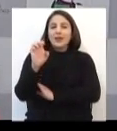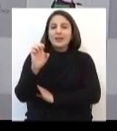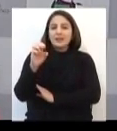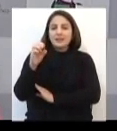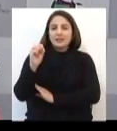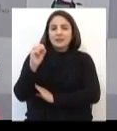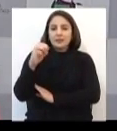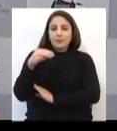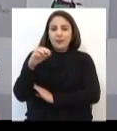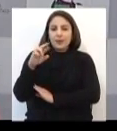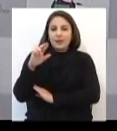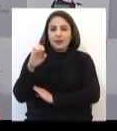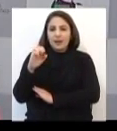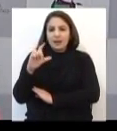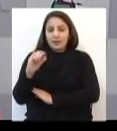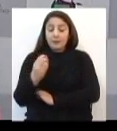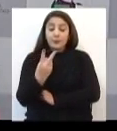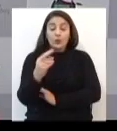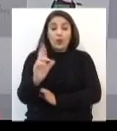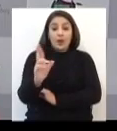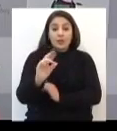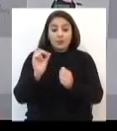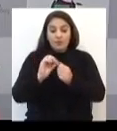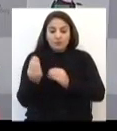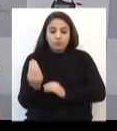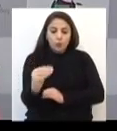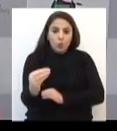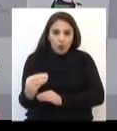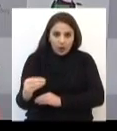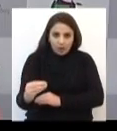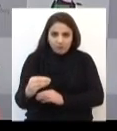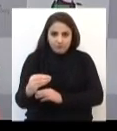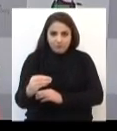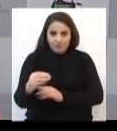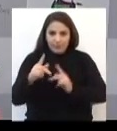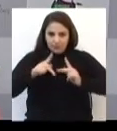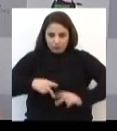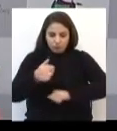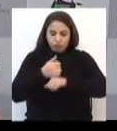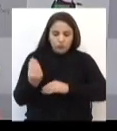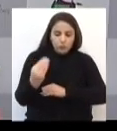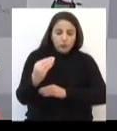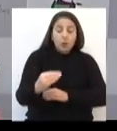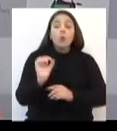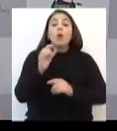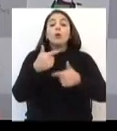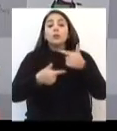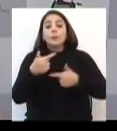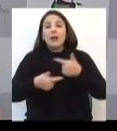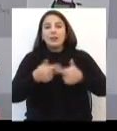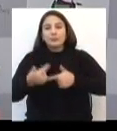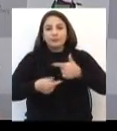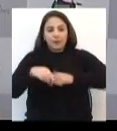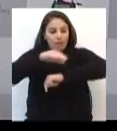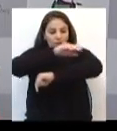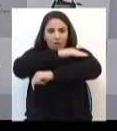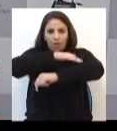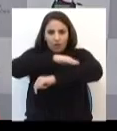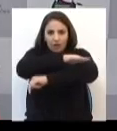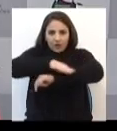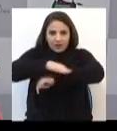mão de obra para executar todo o trabalho. Qual que é o trabalho, a contratação de serviço? É descompactar o solo, 30 centímetros do solo tem que